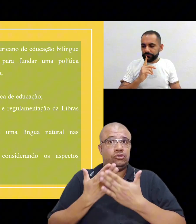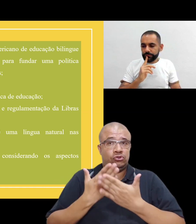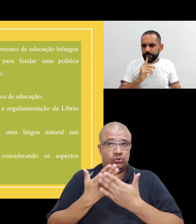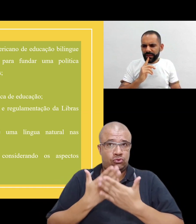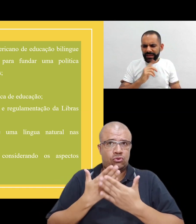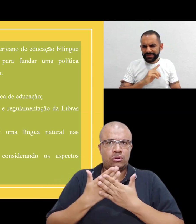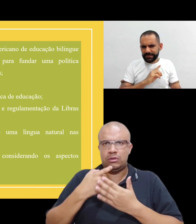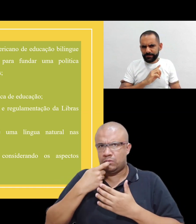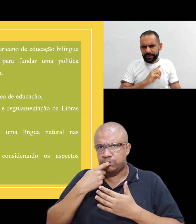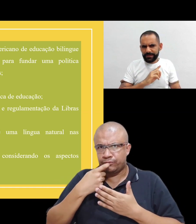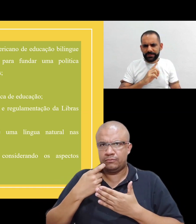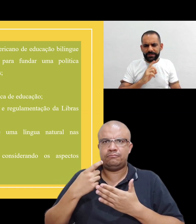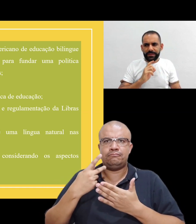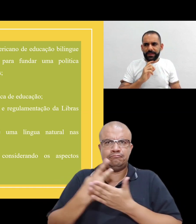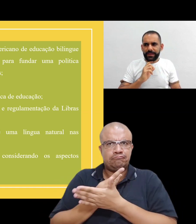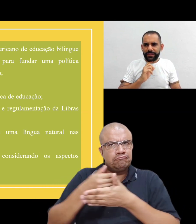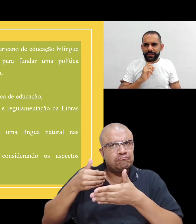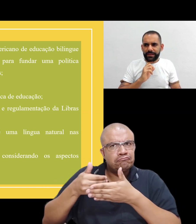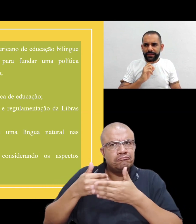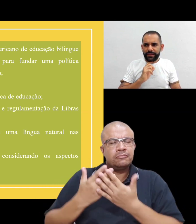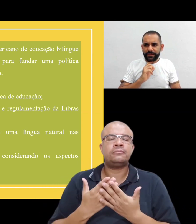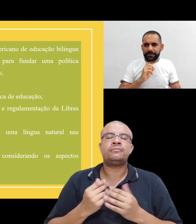escolar, recentemente,